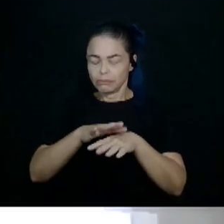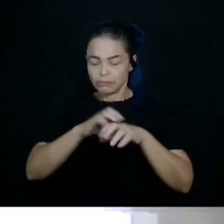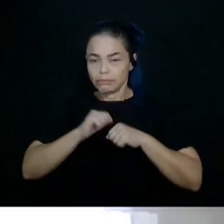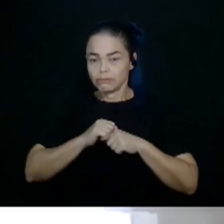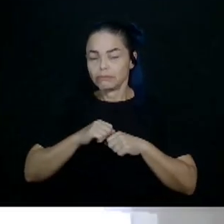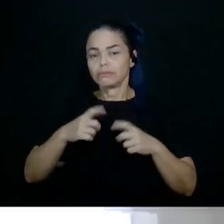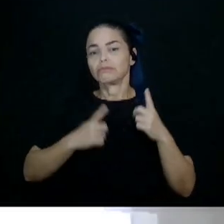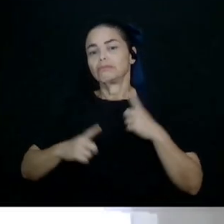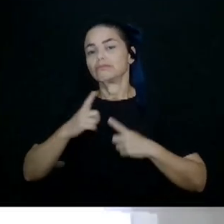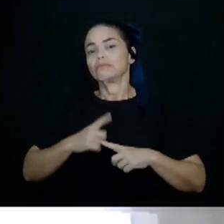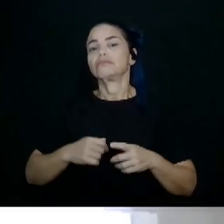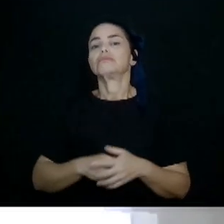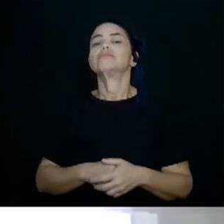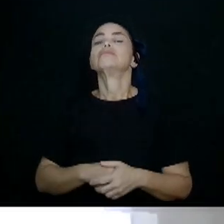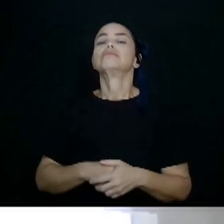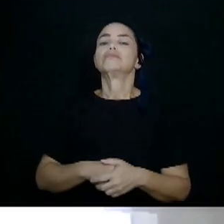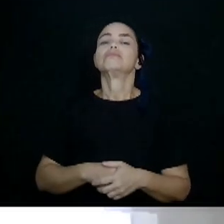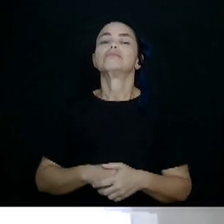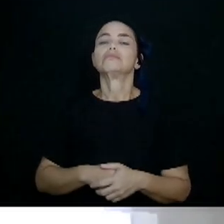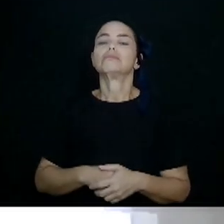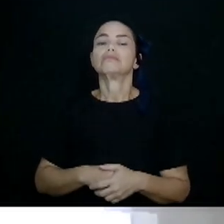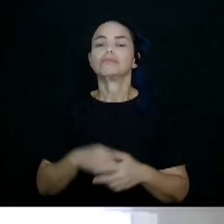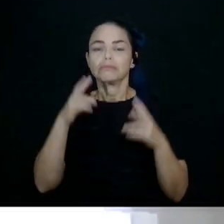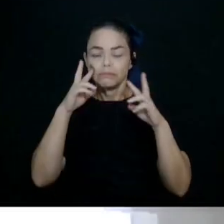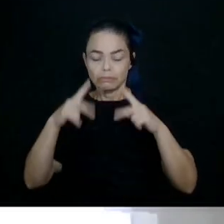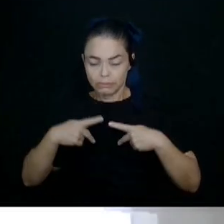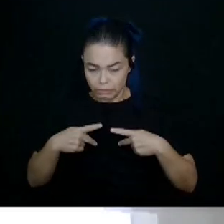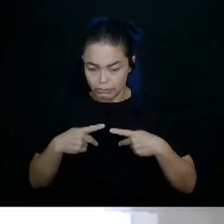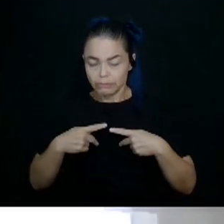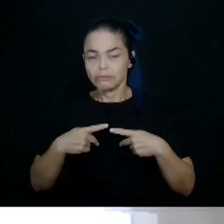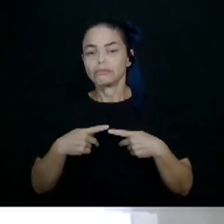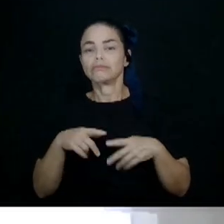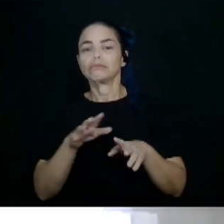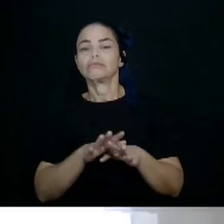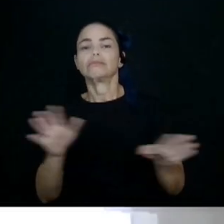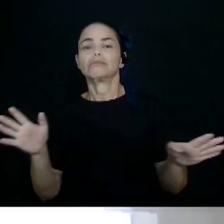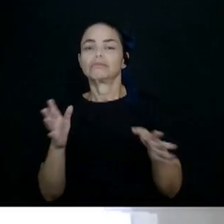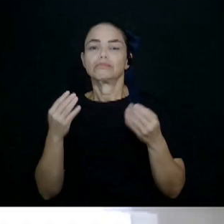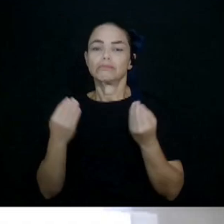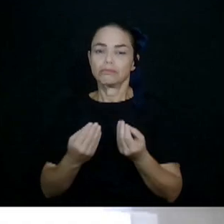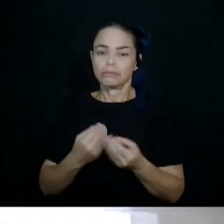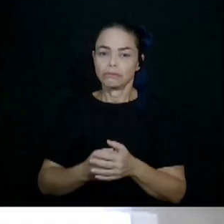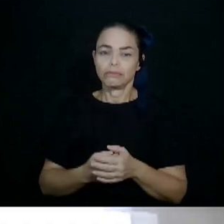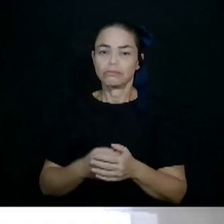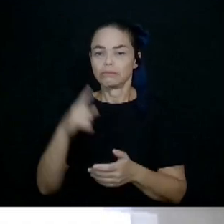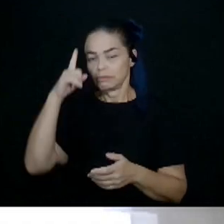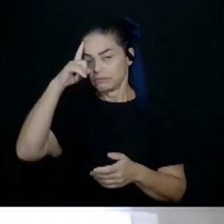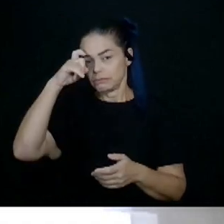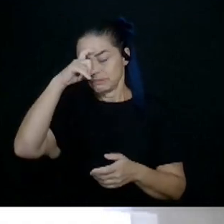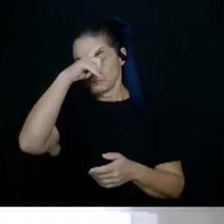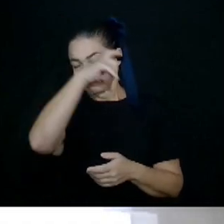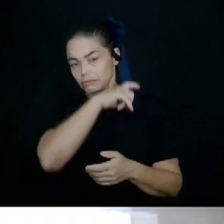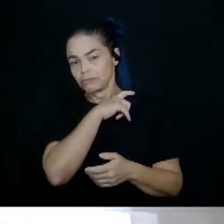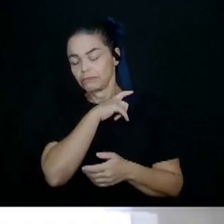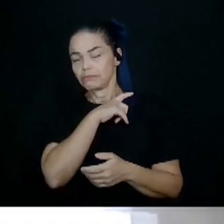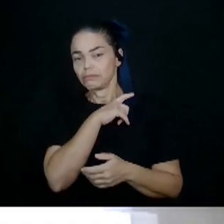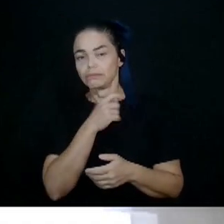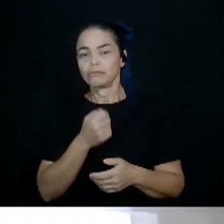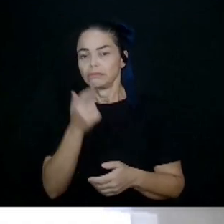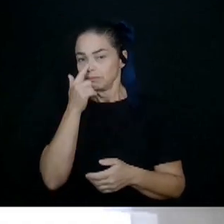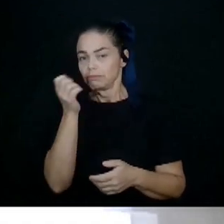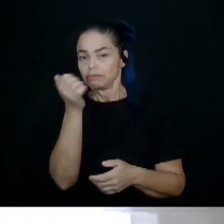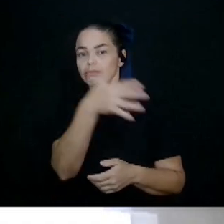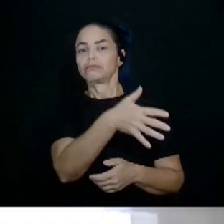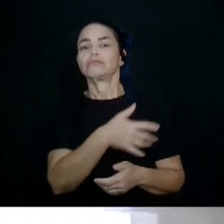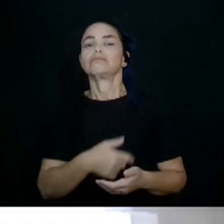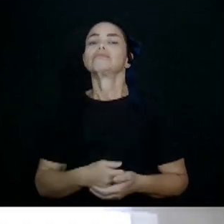depressivos, né? Então, é olhar para essa questão não só como uma dificuldade de se desfazer, é uma dificuldade de